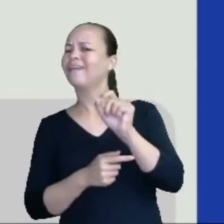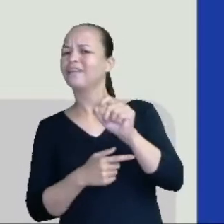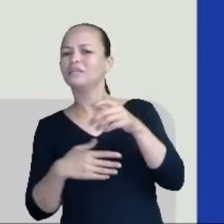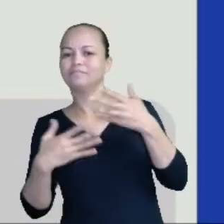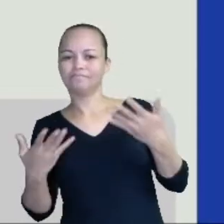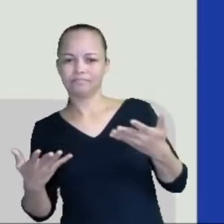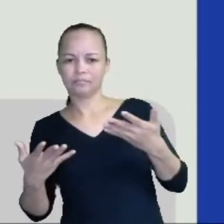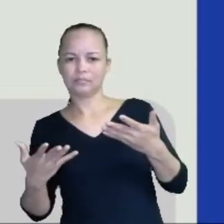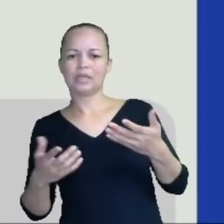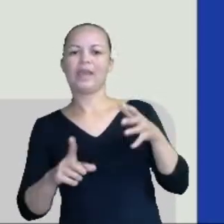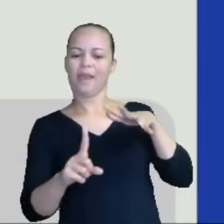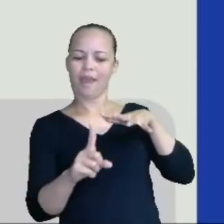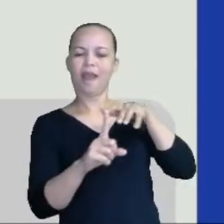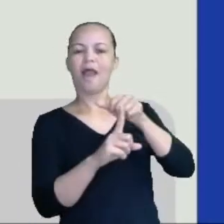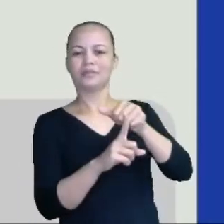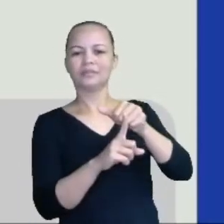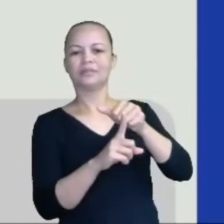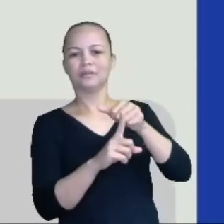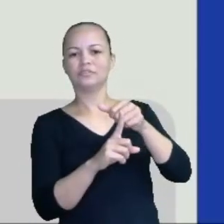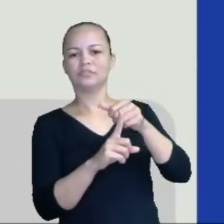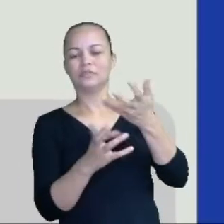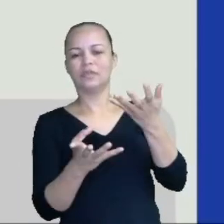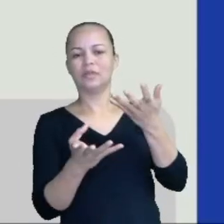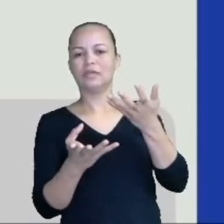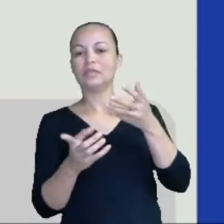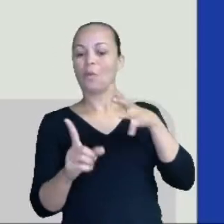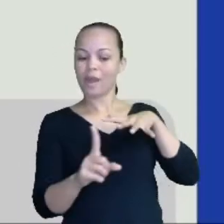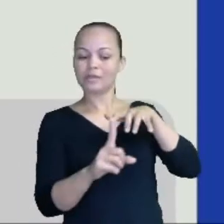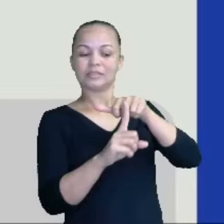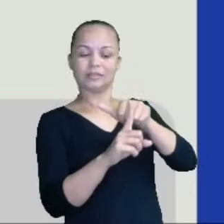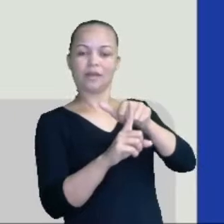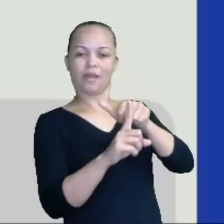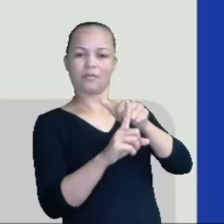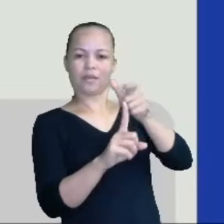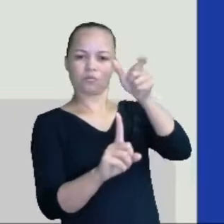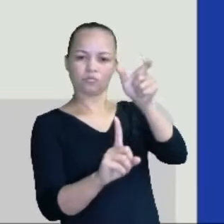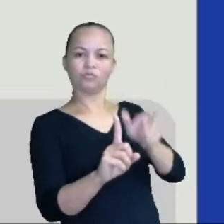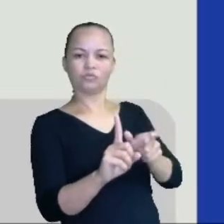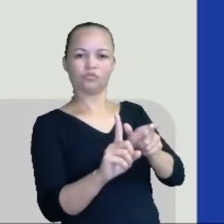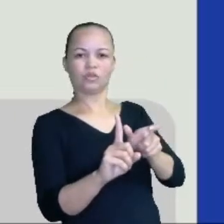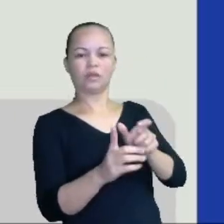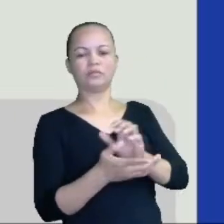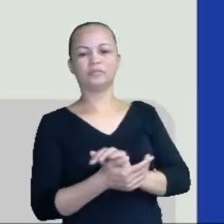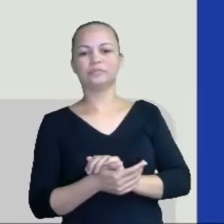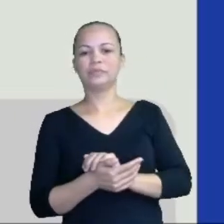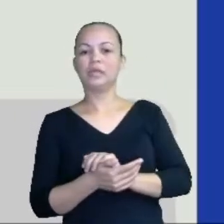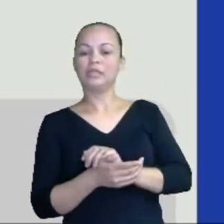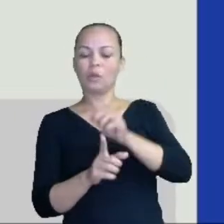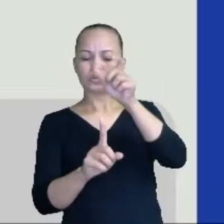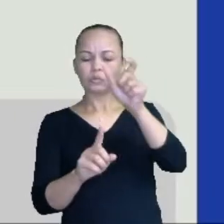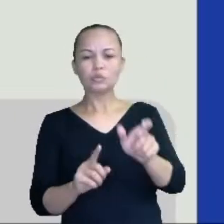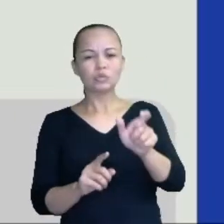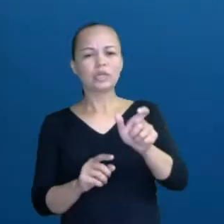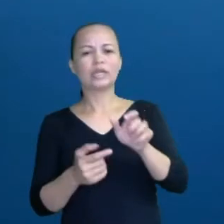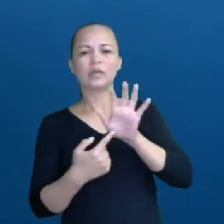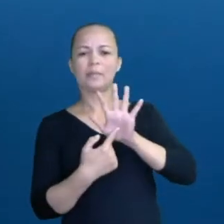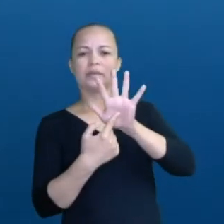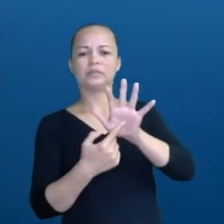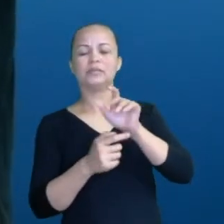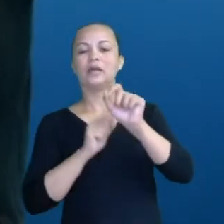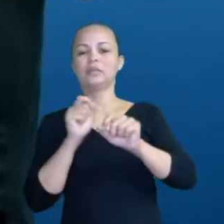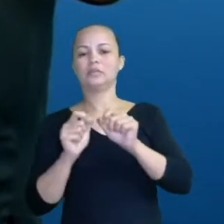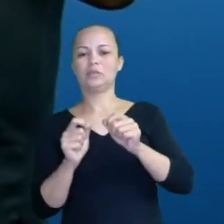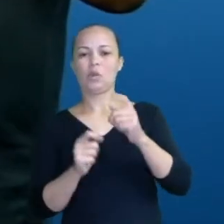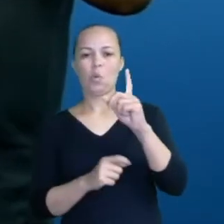resposta. Acidentes. Acidentes é o sujeito. Percebam que nessa frase o sujeito é representado por apenas